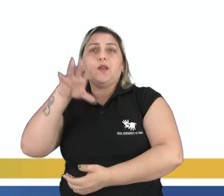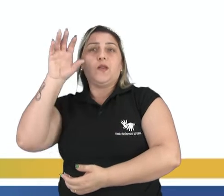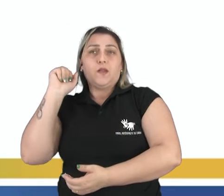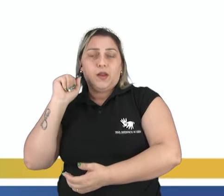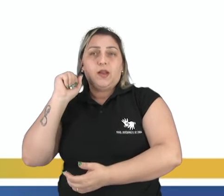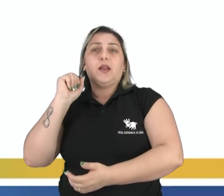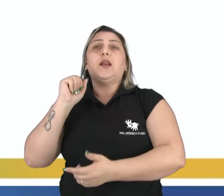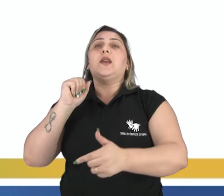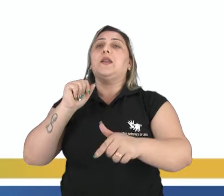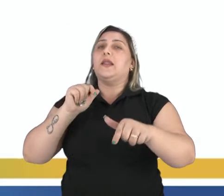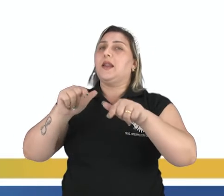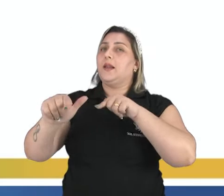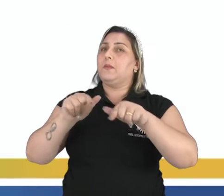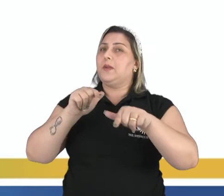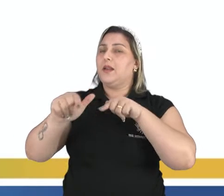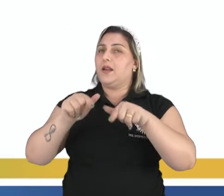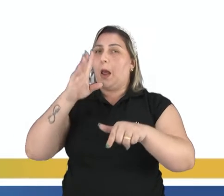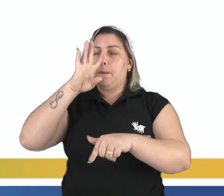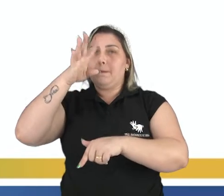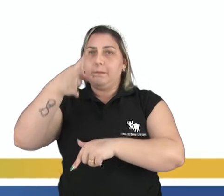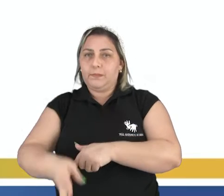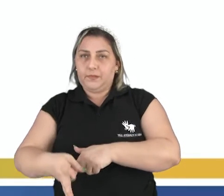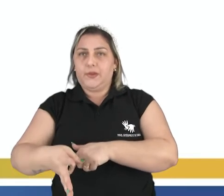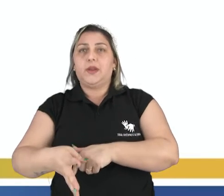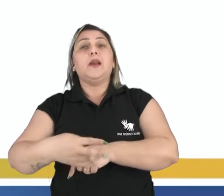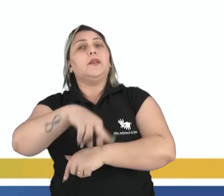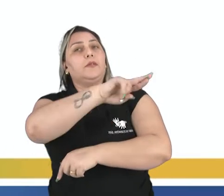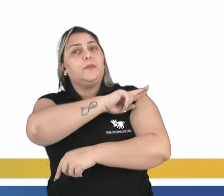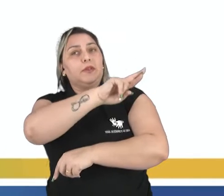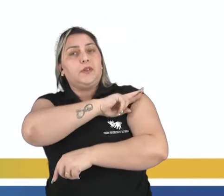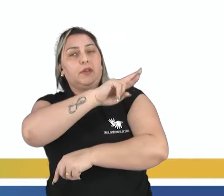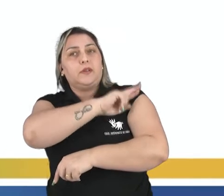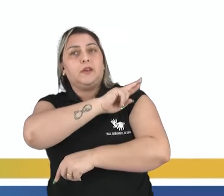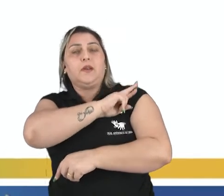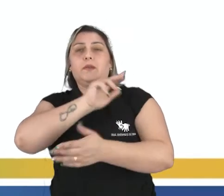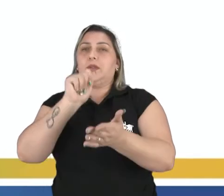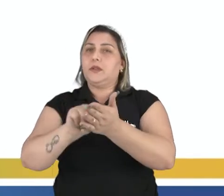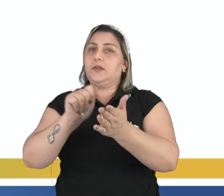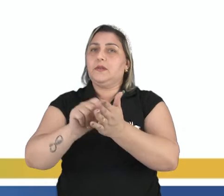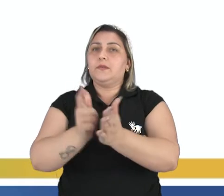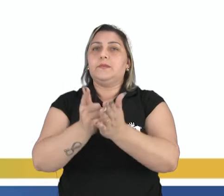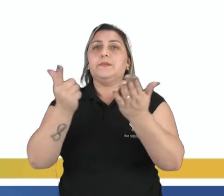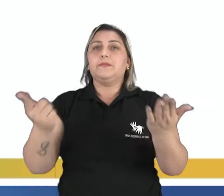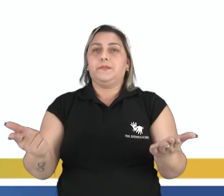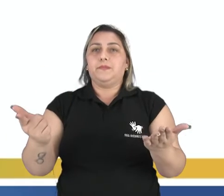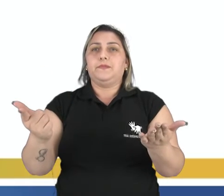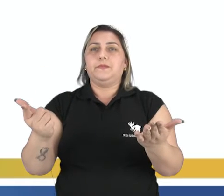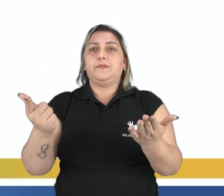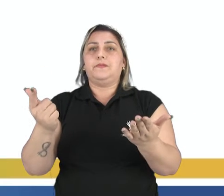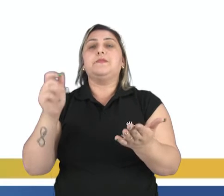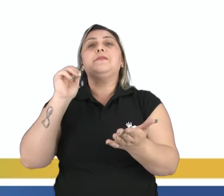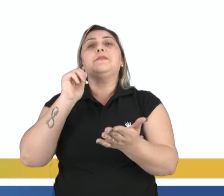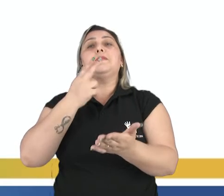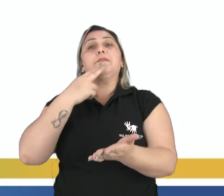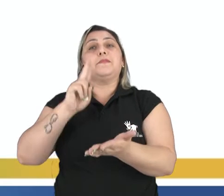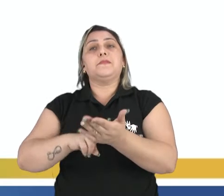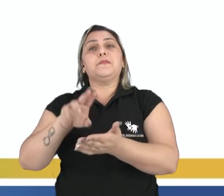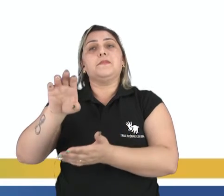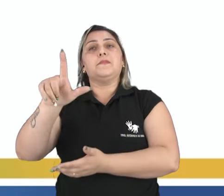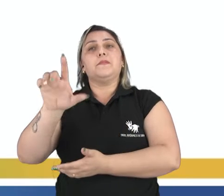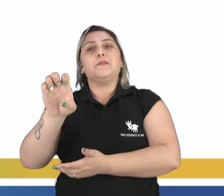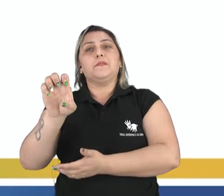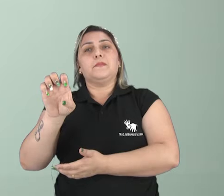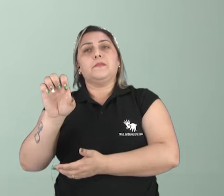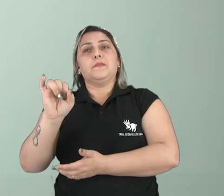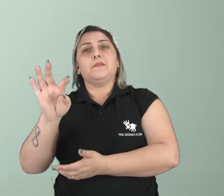mal prestados, ameaçando denunciar os seus responsáveis ao escrever para os jornais. Então, carta de leitores já é isso, tá?